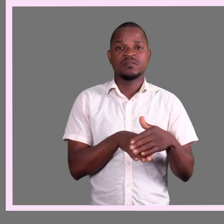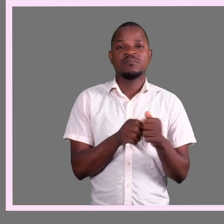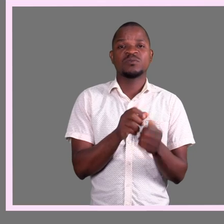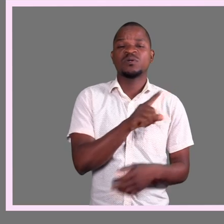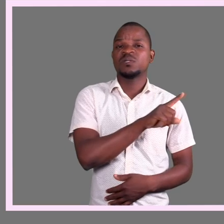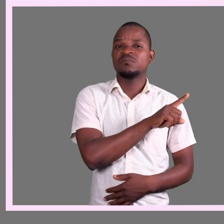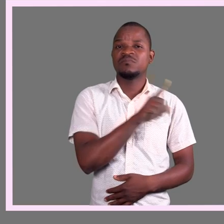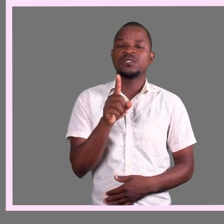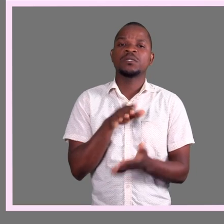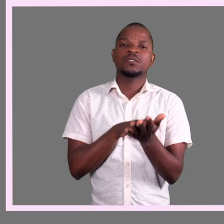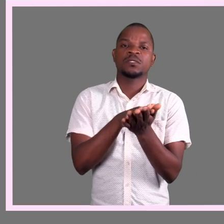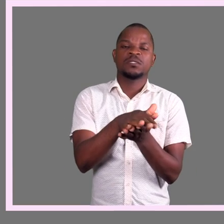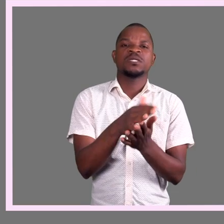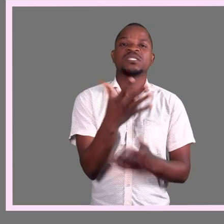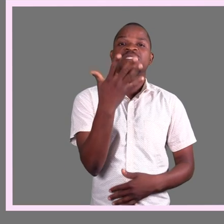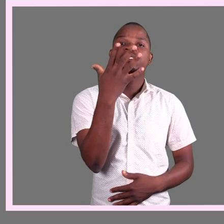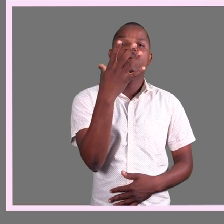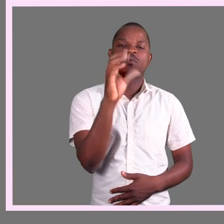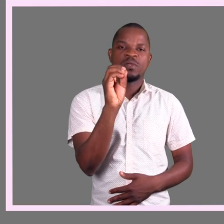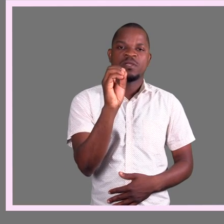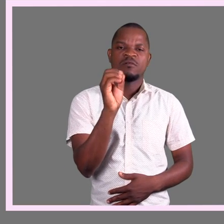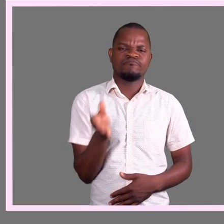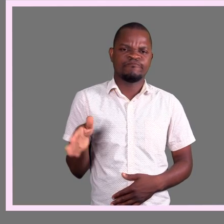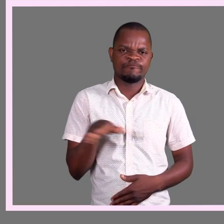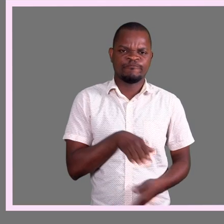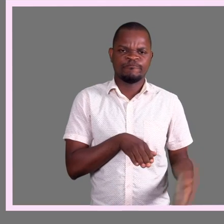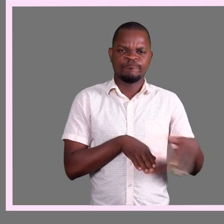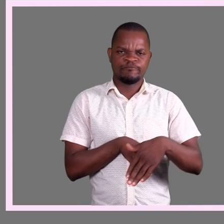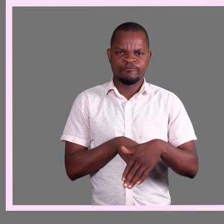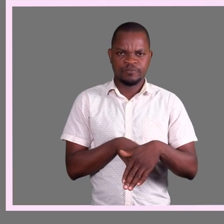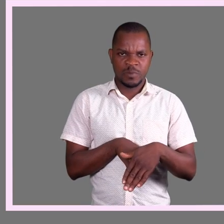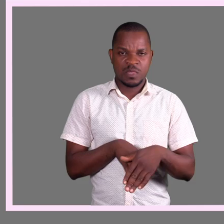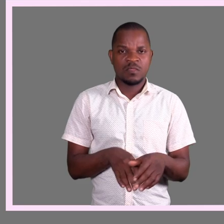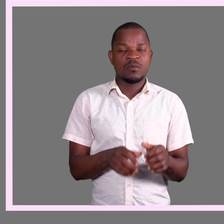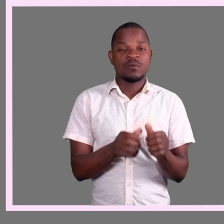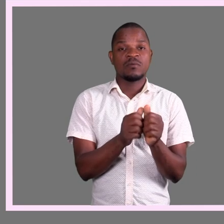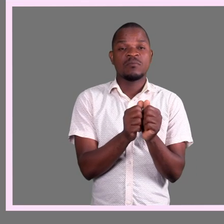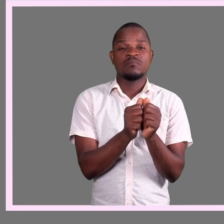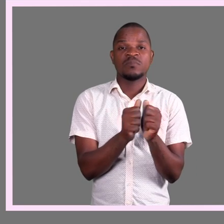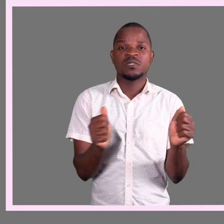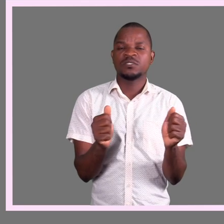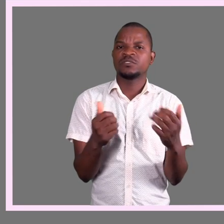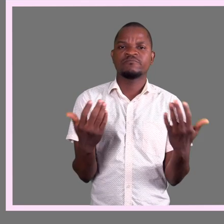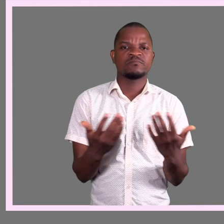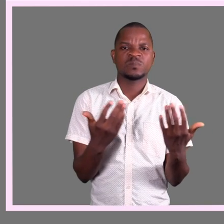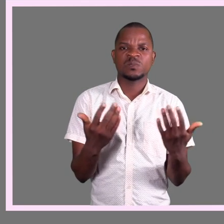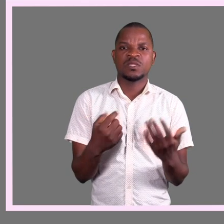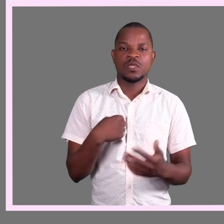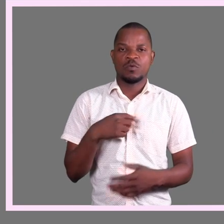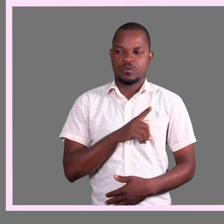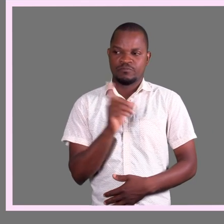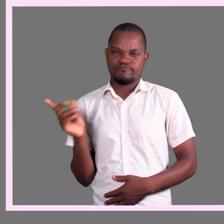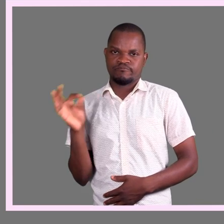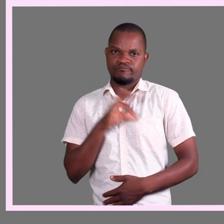Gasta 50 fraldas. Agora, imagina lá, com o meu salário, o pobre salário que a pessoa tem, pode